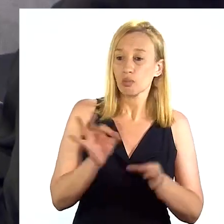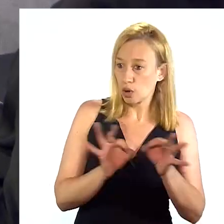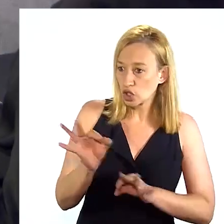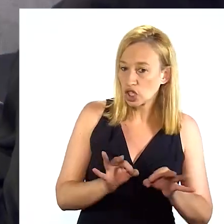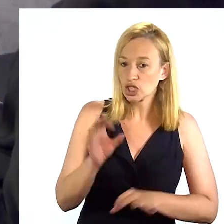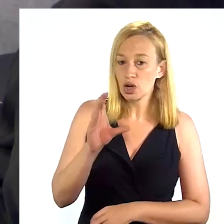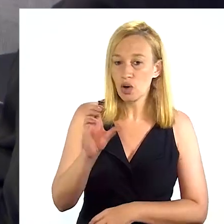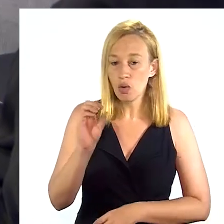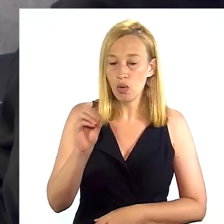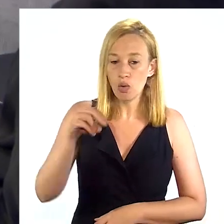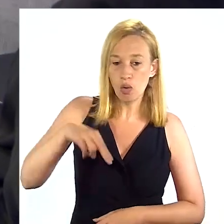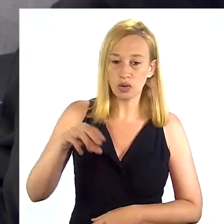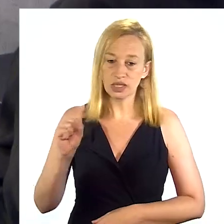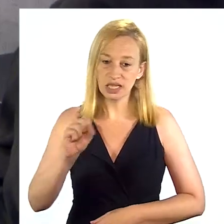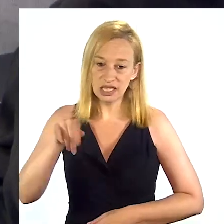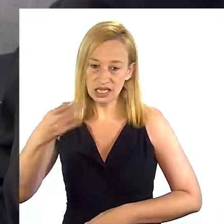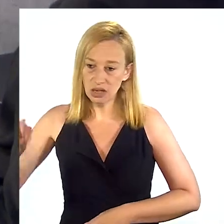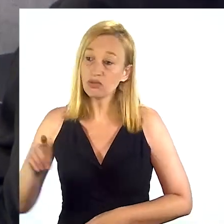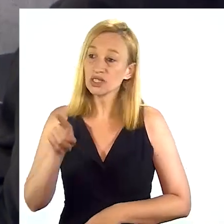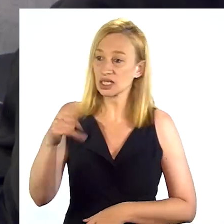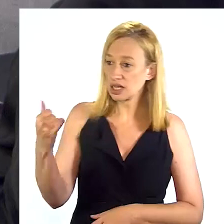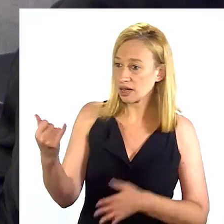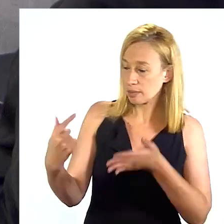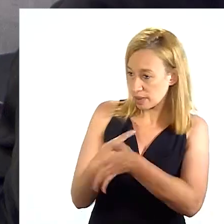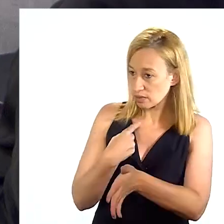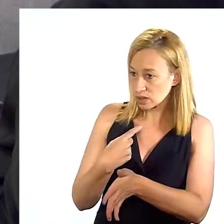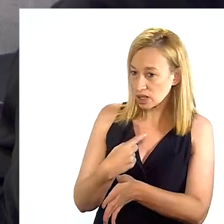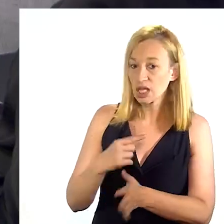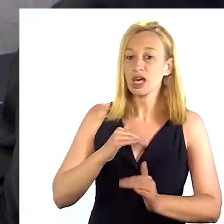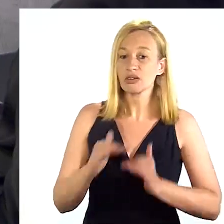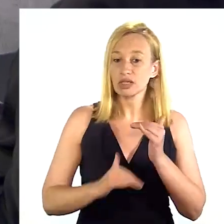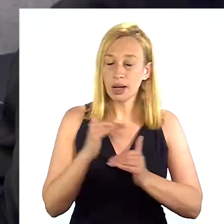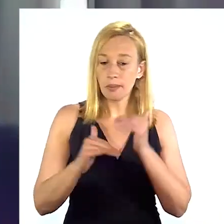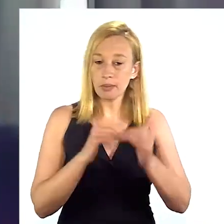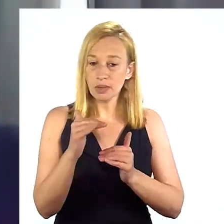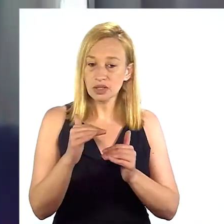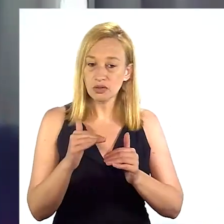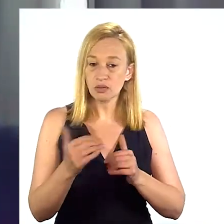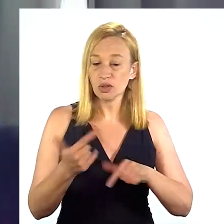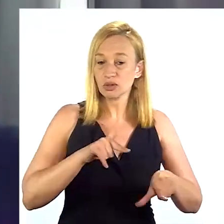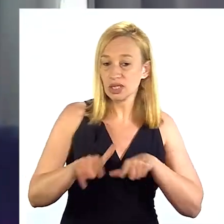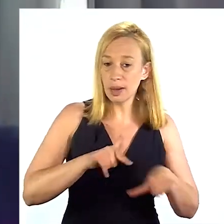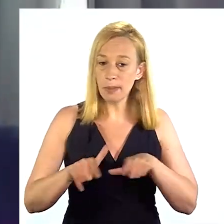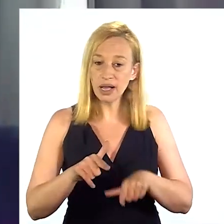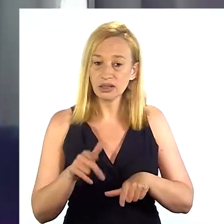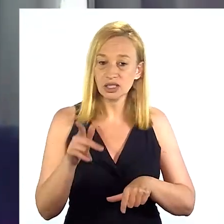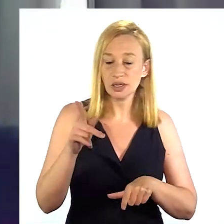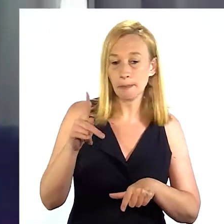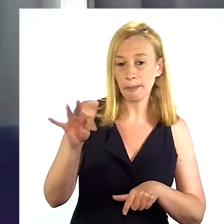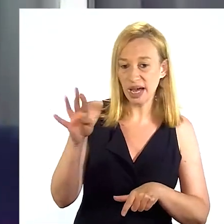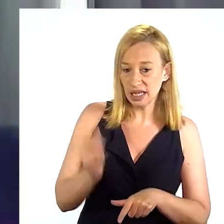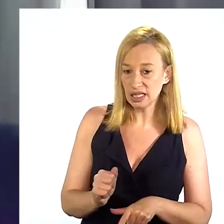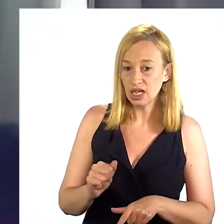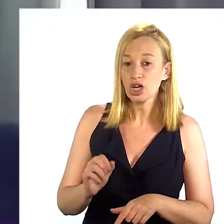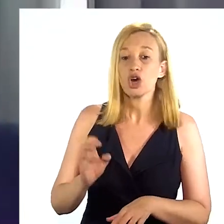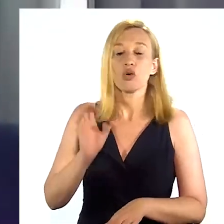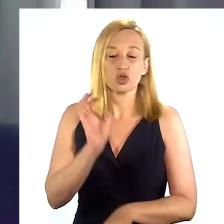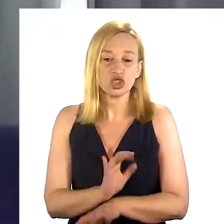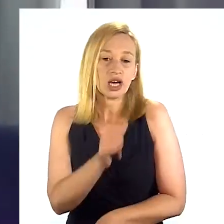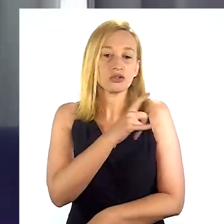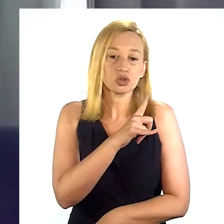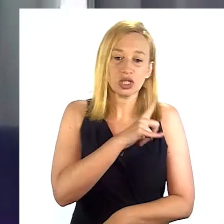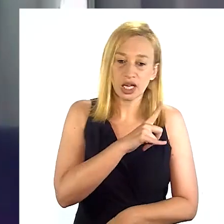você está me perguntando, é exatamente o que o Delmo falou em relação à bala de prata. Quer dizer, o Estado tem